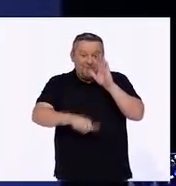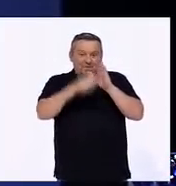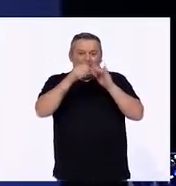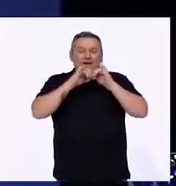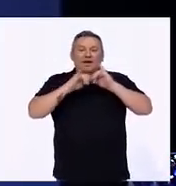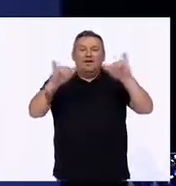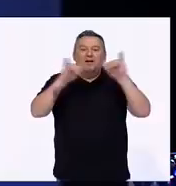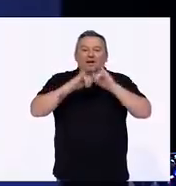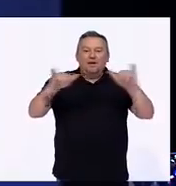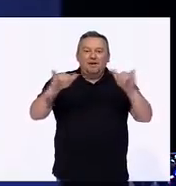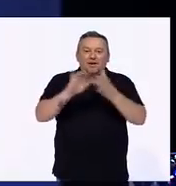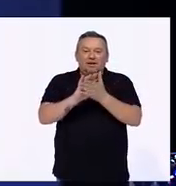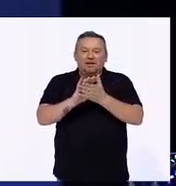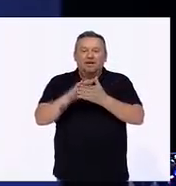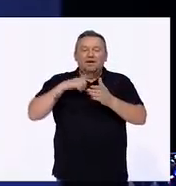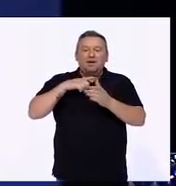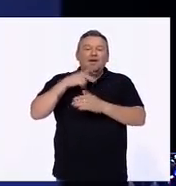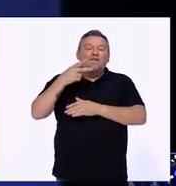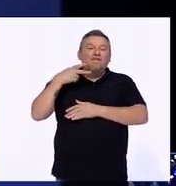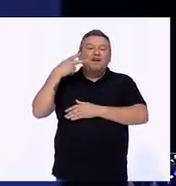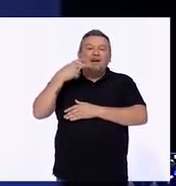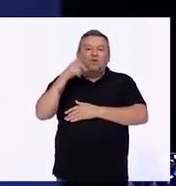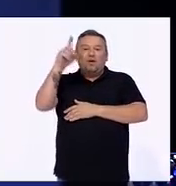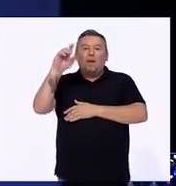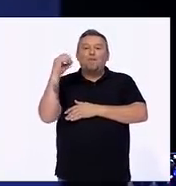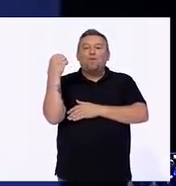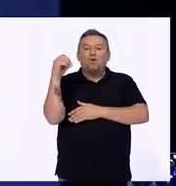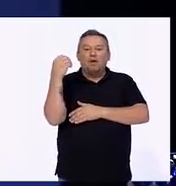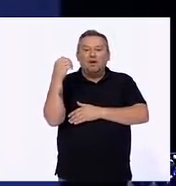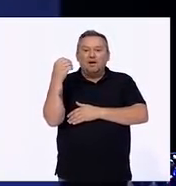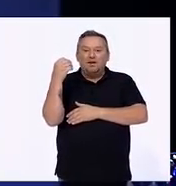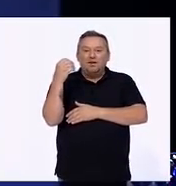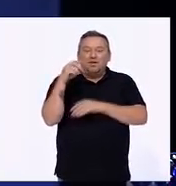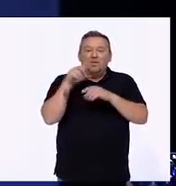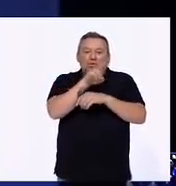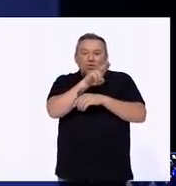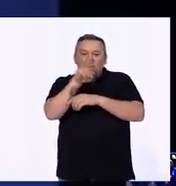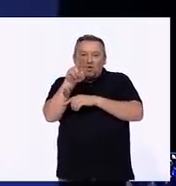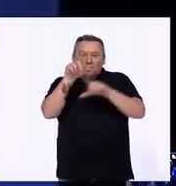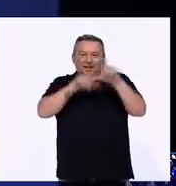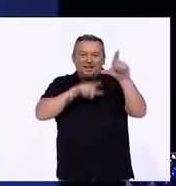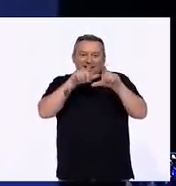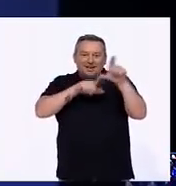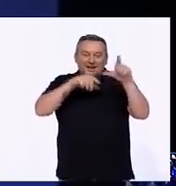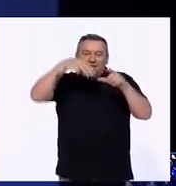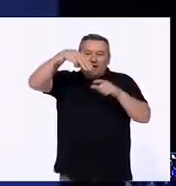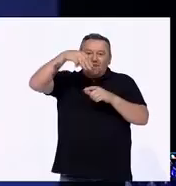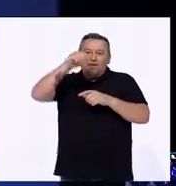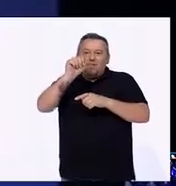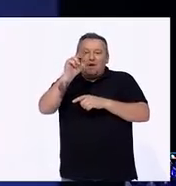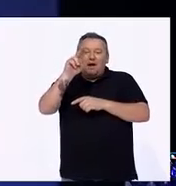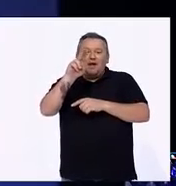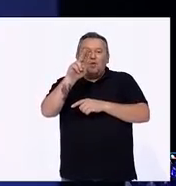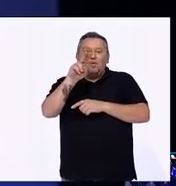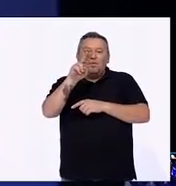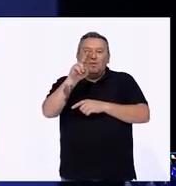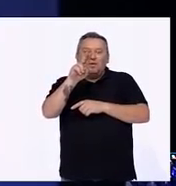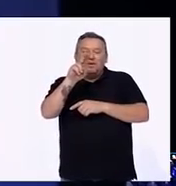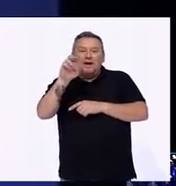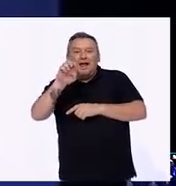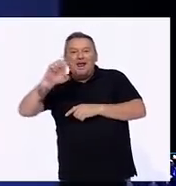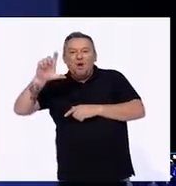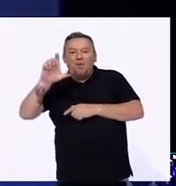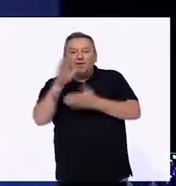campanha, eu tinha 22 anos de vereadora em Porto Alegre, a grafia do meu nome já era apresentada com Manu e o ela separado, porque, para mim,